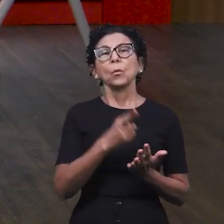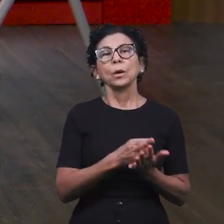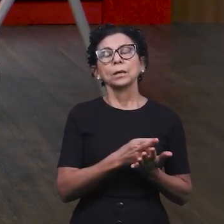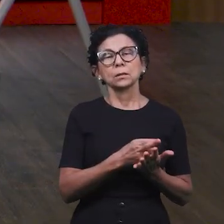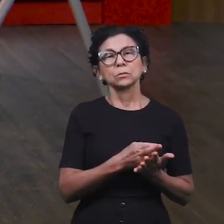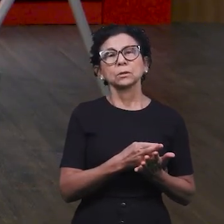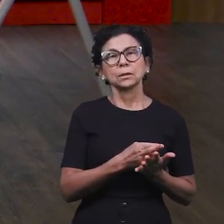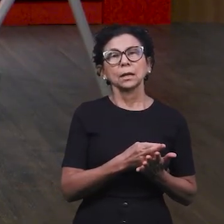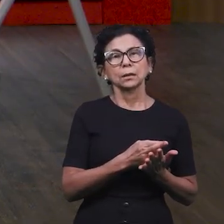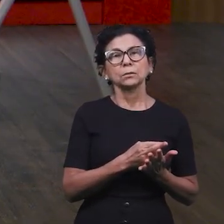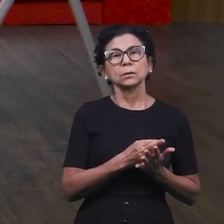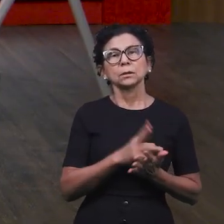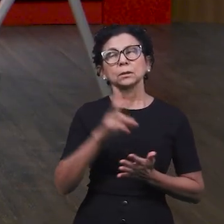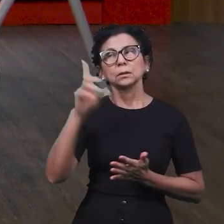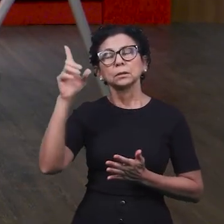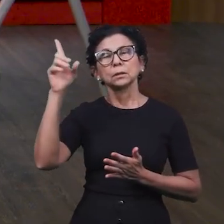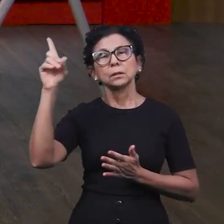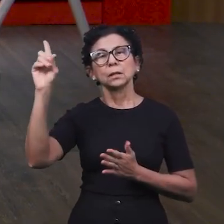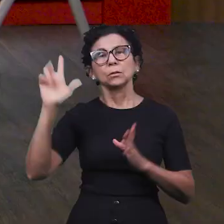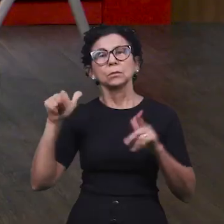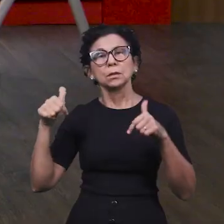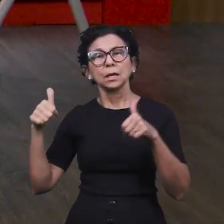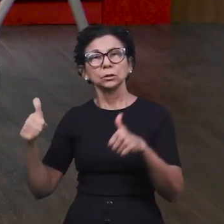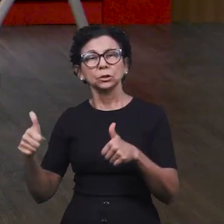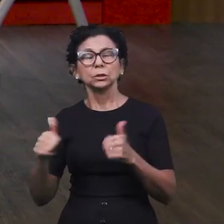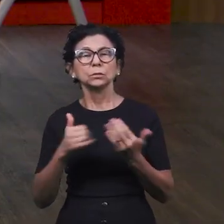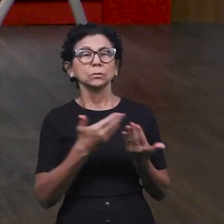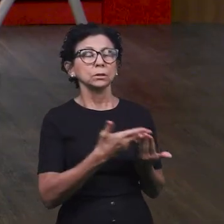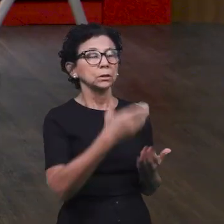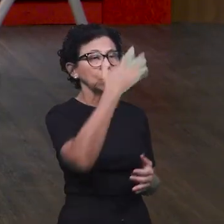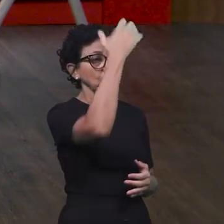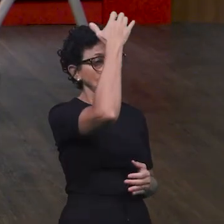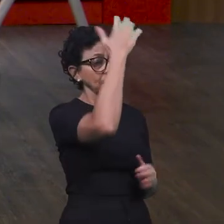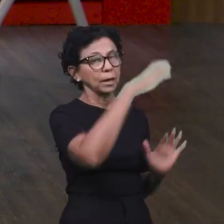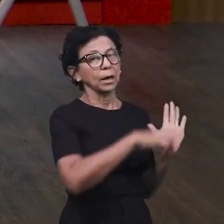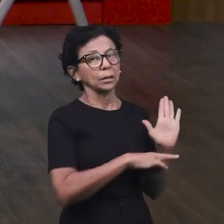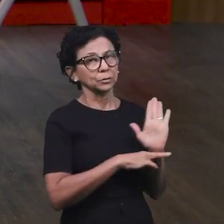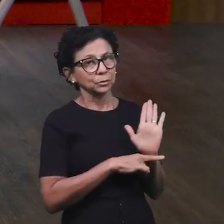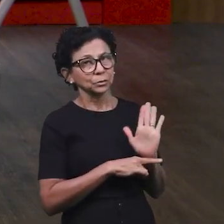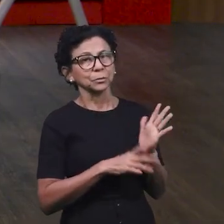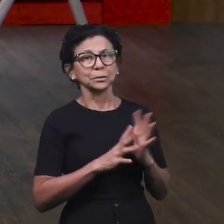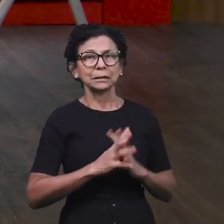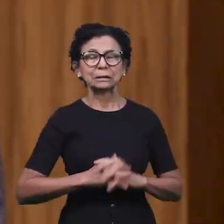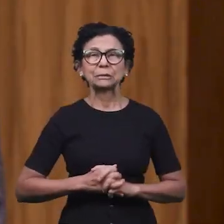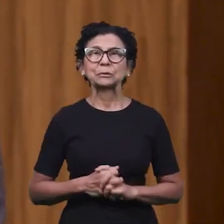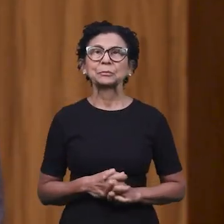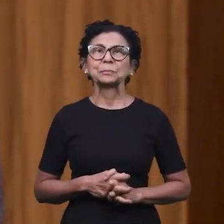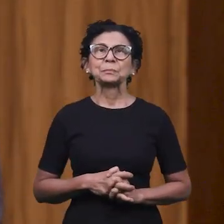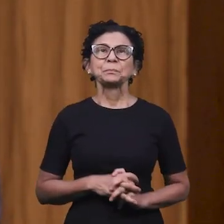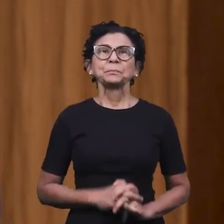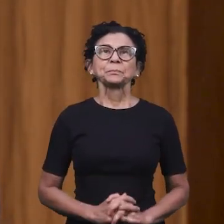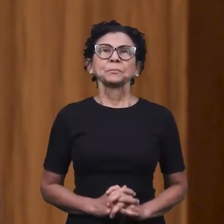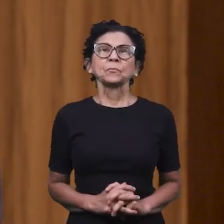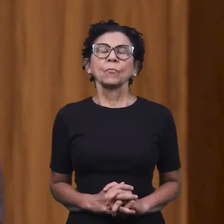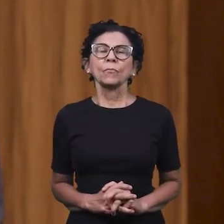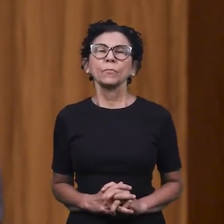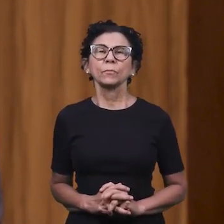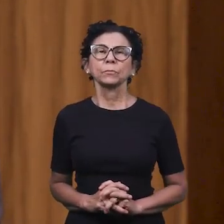da ação de Deus na vida dele. Então, traz para nós esses comportamentos empreendedores. É